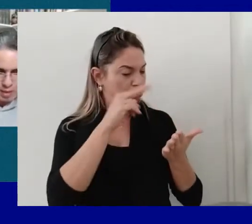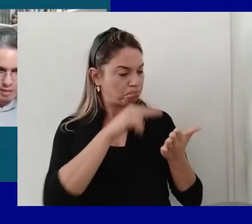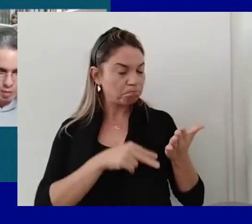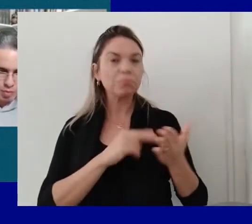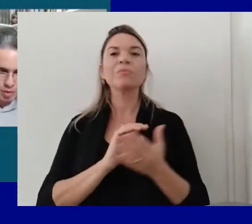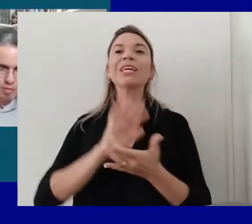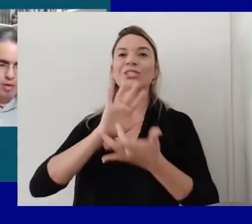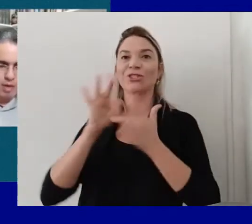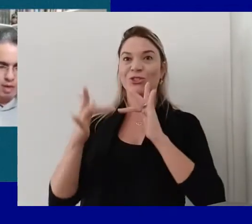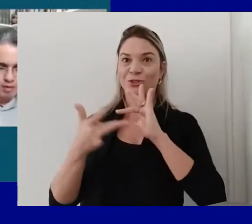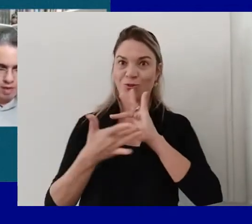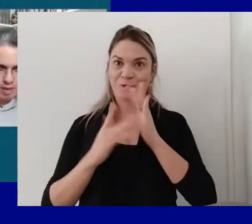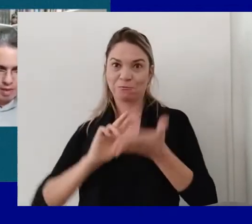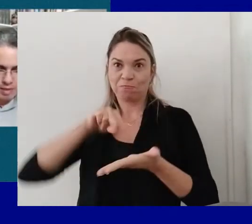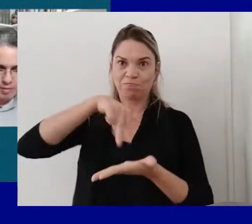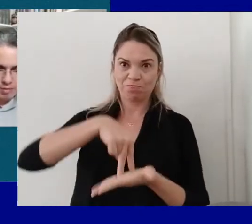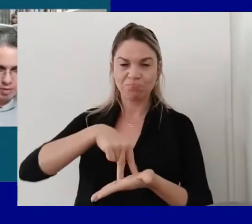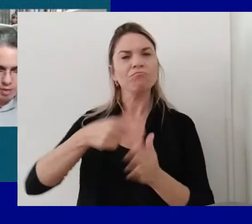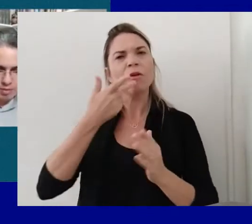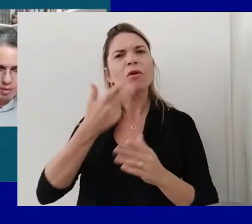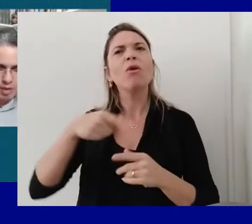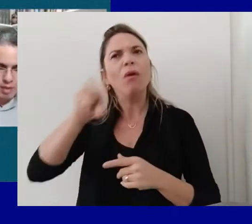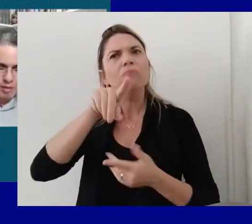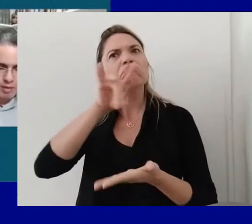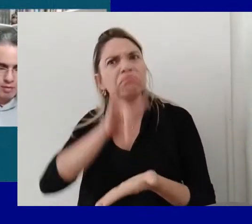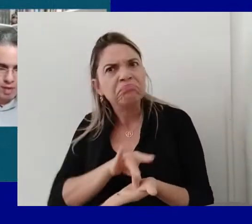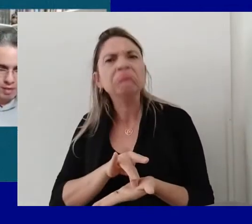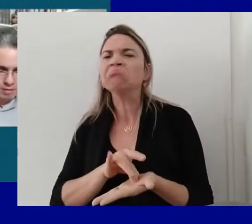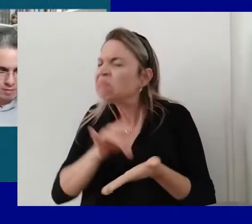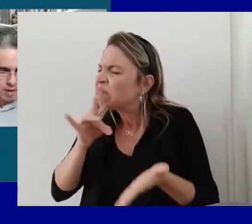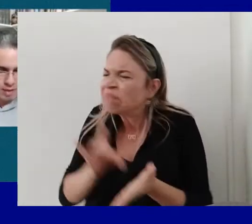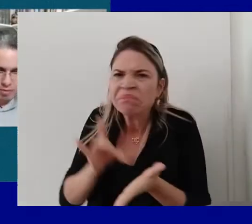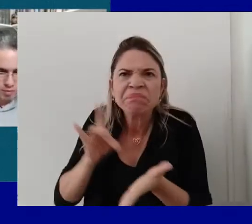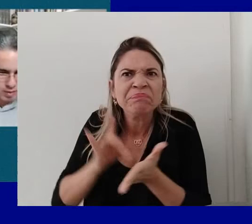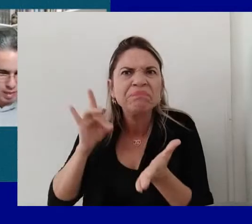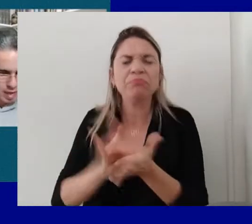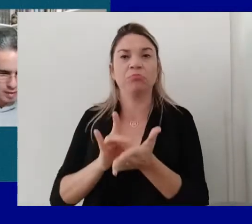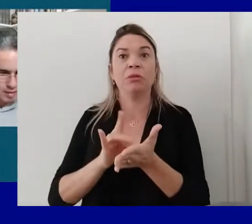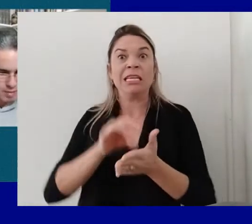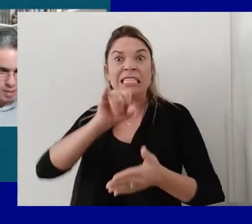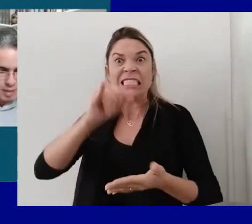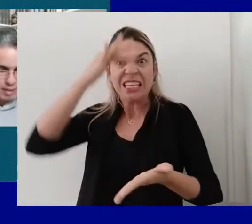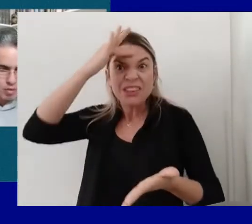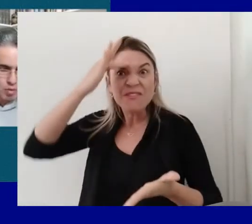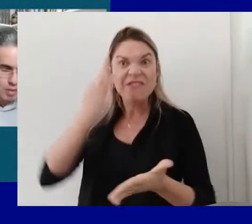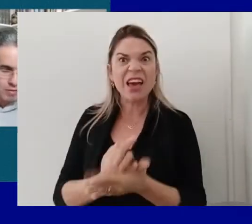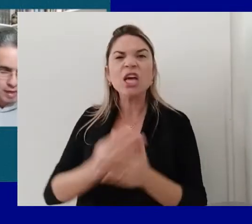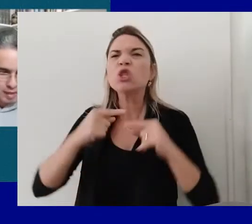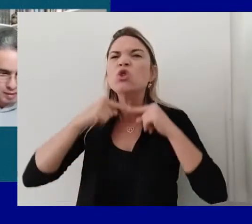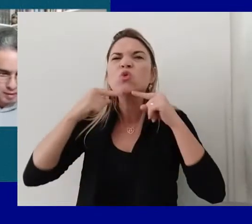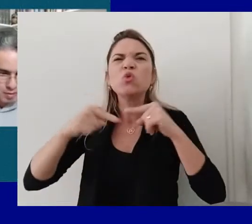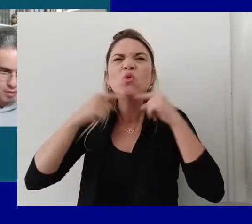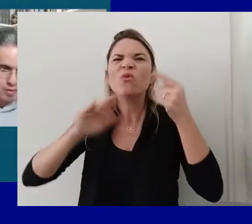porém, lhes respondeu: Em verdade vos digo que se tiverdes fé e não duvidardes, não somente fareis o que foi